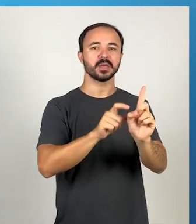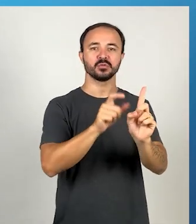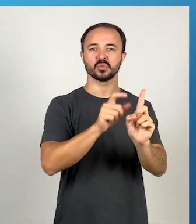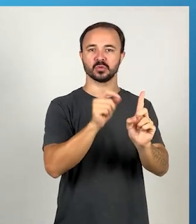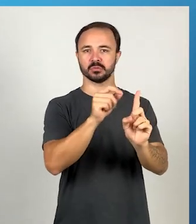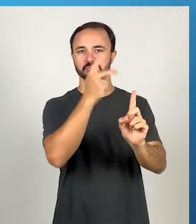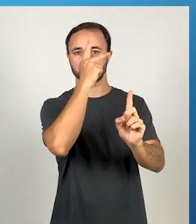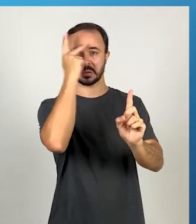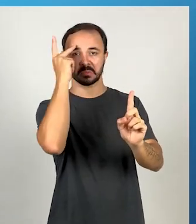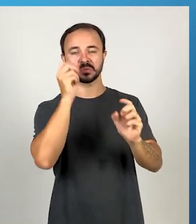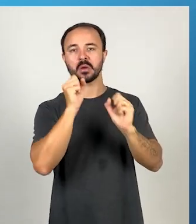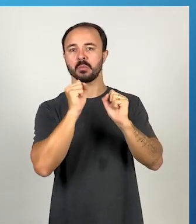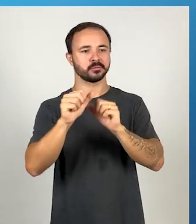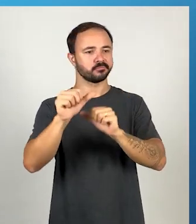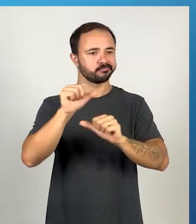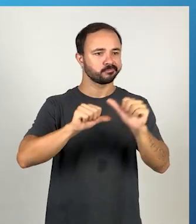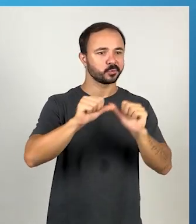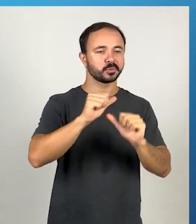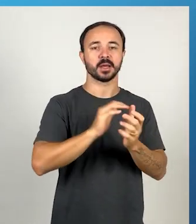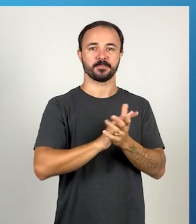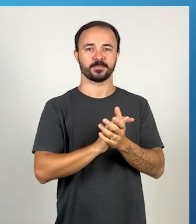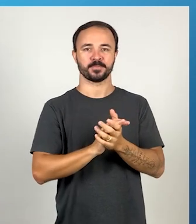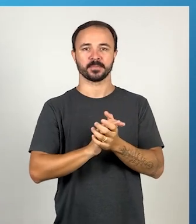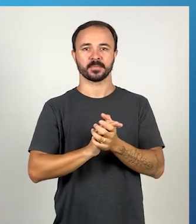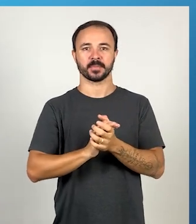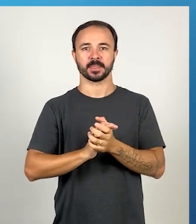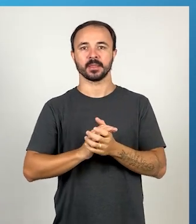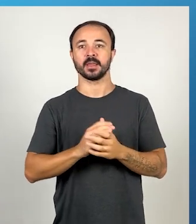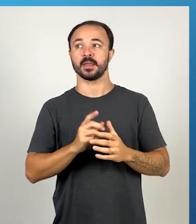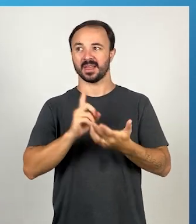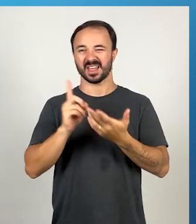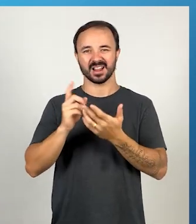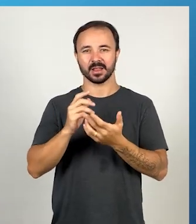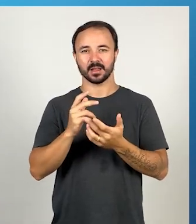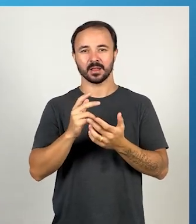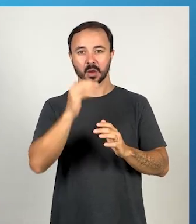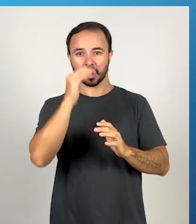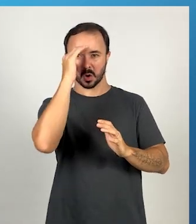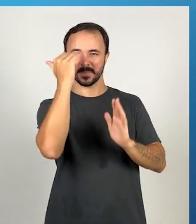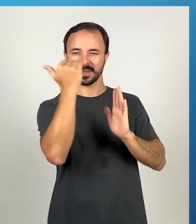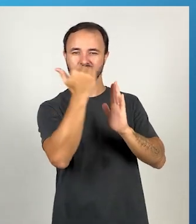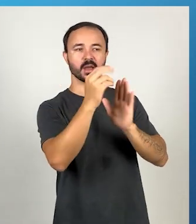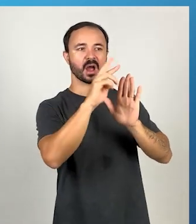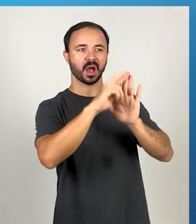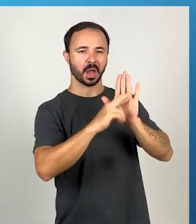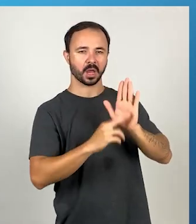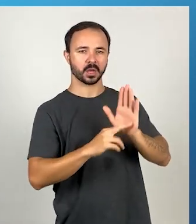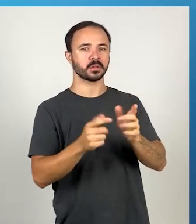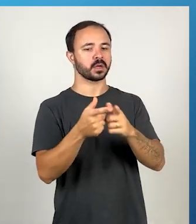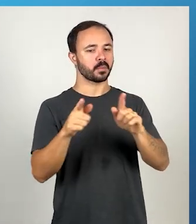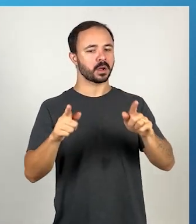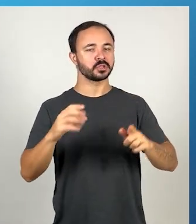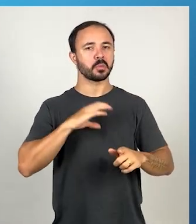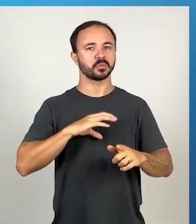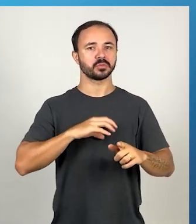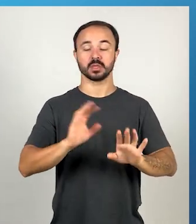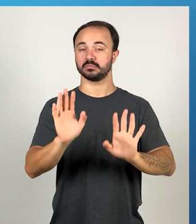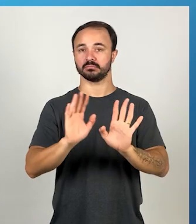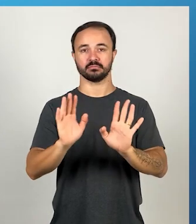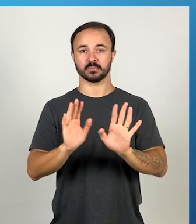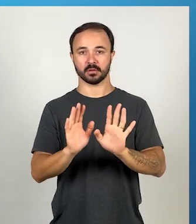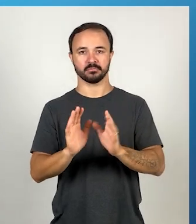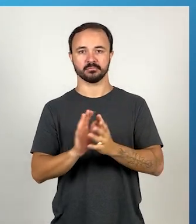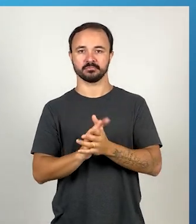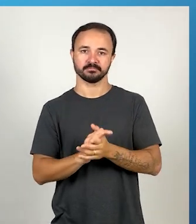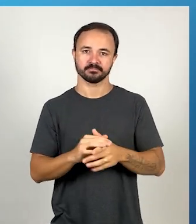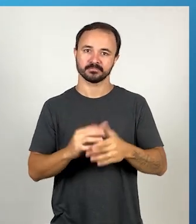A silepse não obedece às regras da concordância gramatical, e sim a uma concordância mais ideológica.